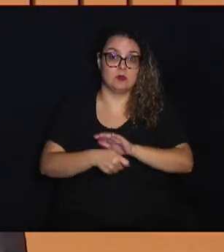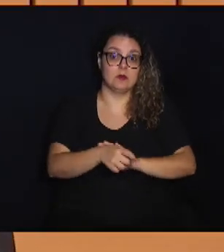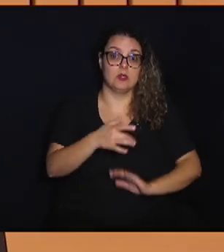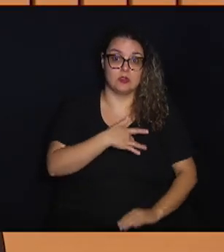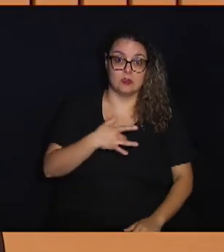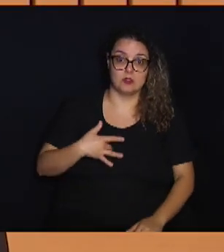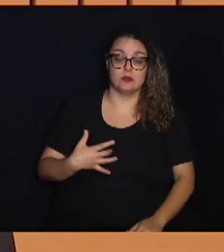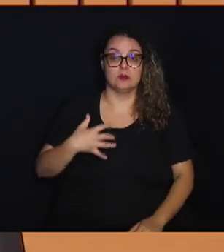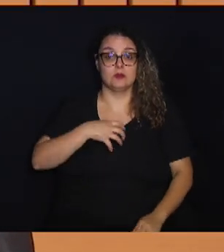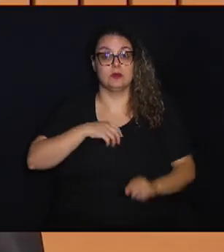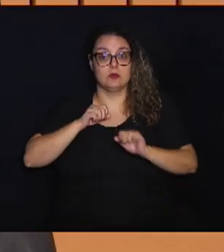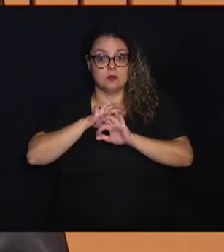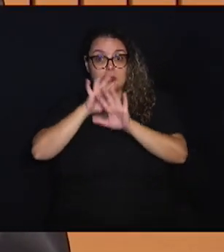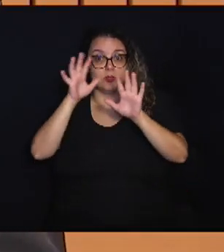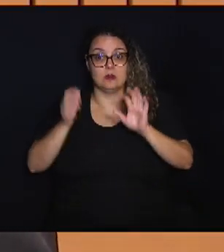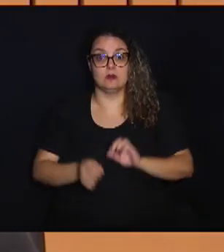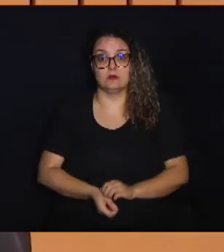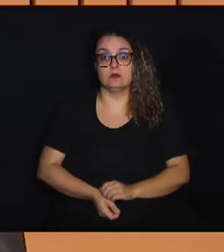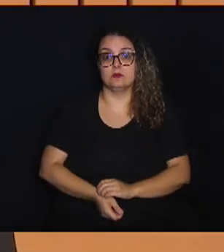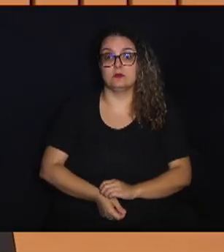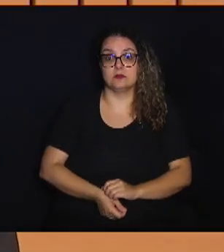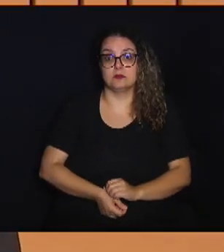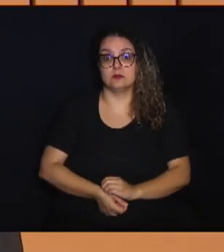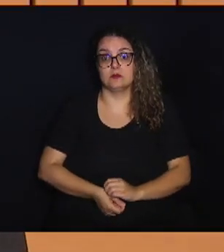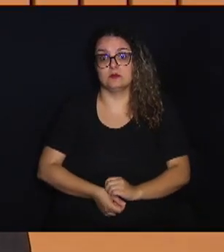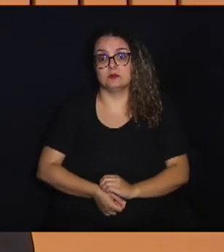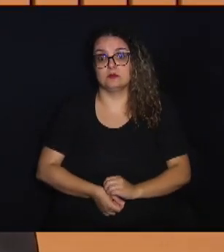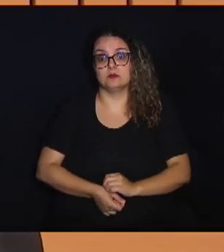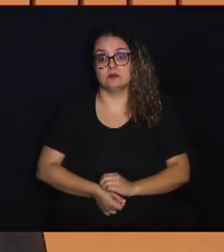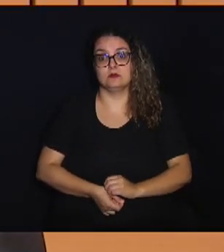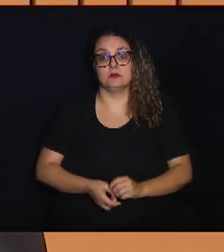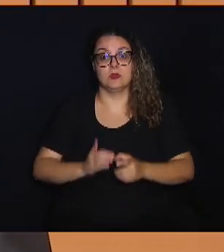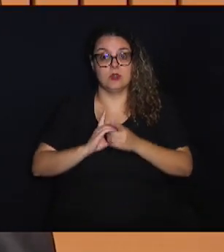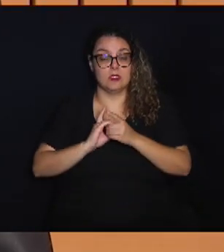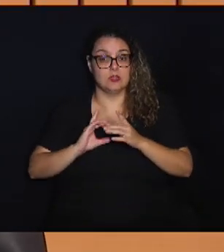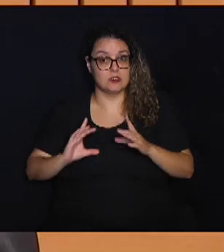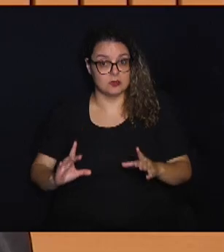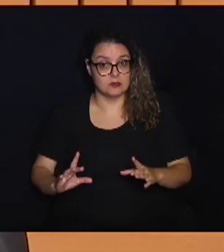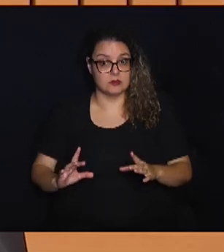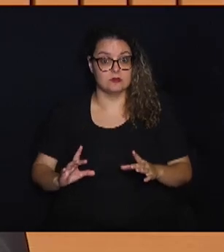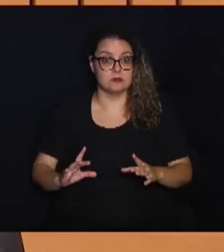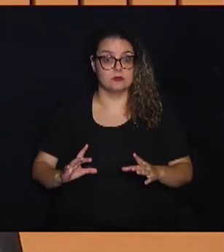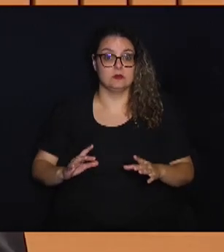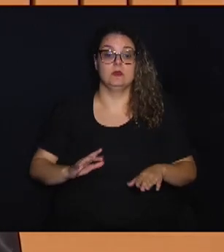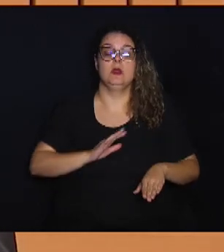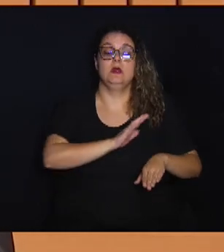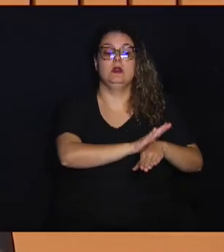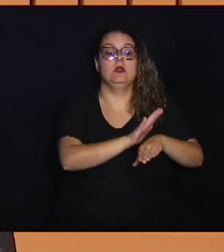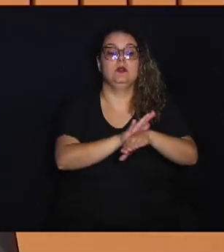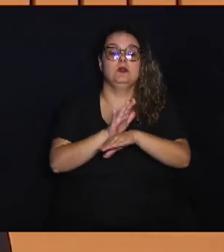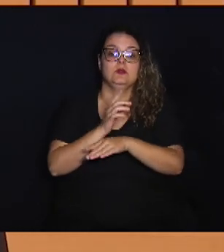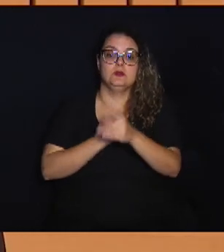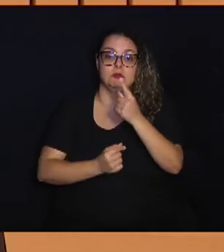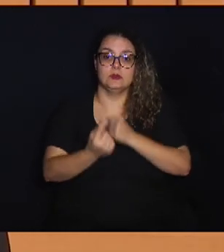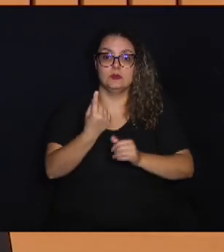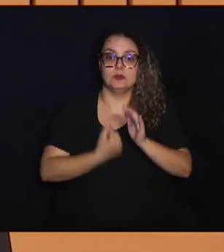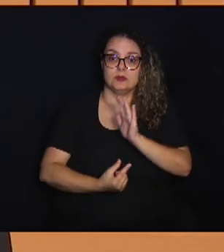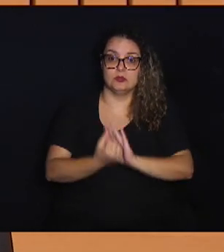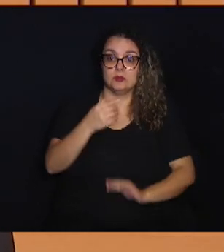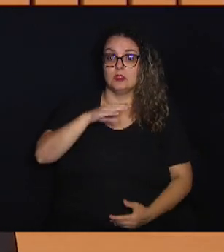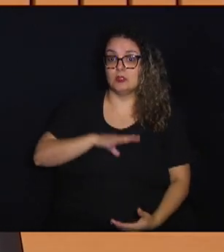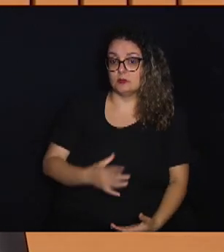forma transparente, de forma democrática, de forma a contribuir para o orçamento do município